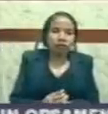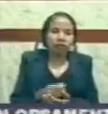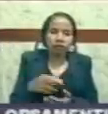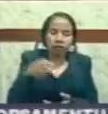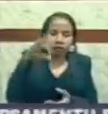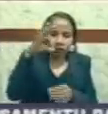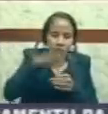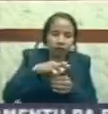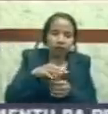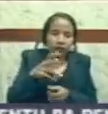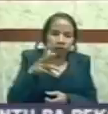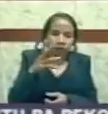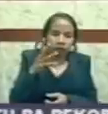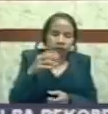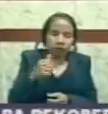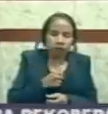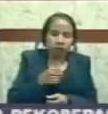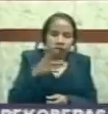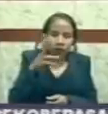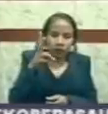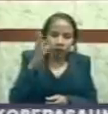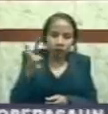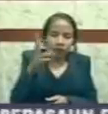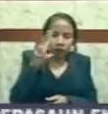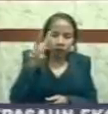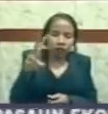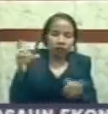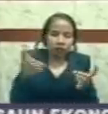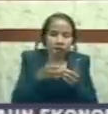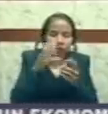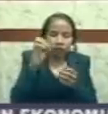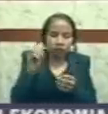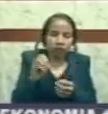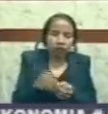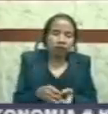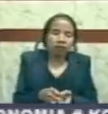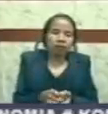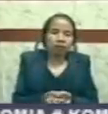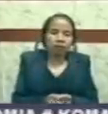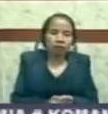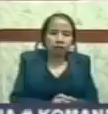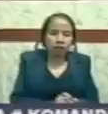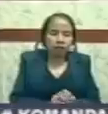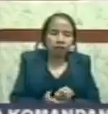Resultado de votação, a favor 42, contra 0, abstenção 0.